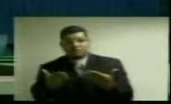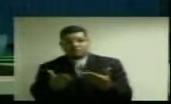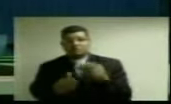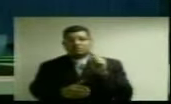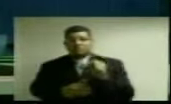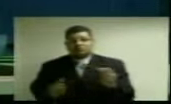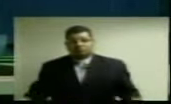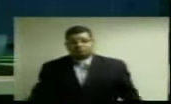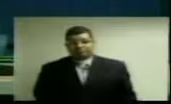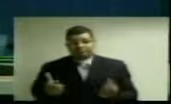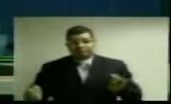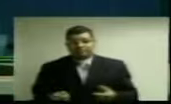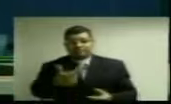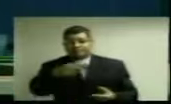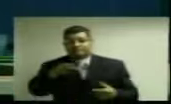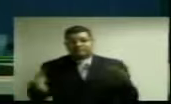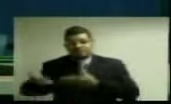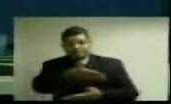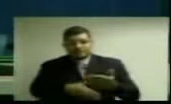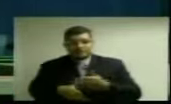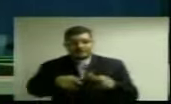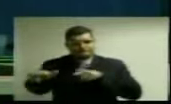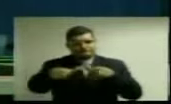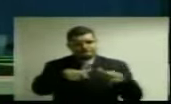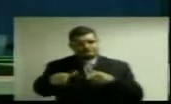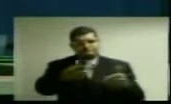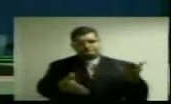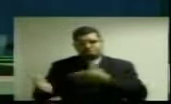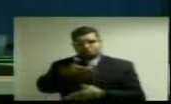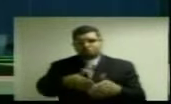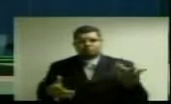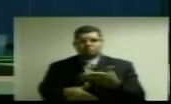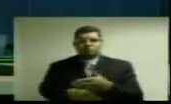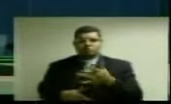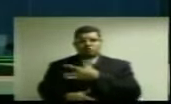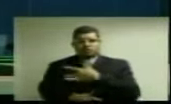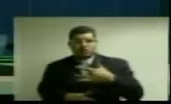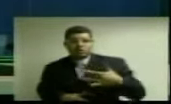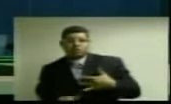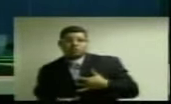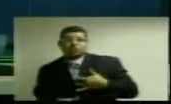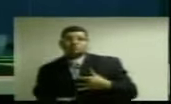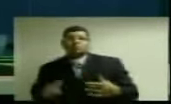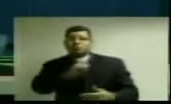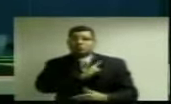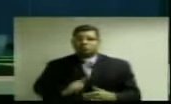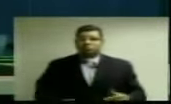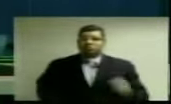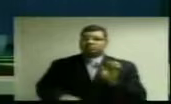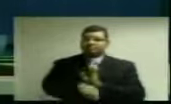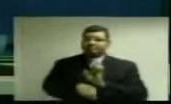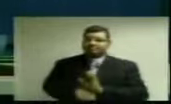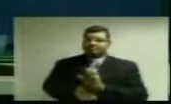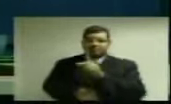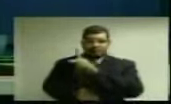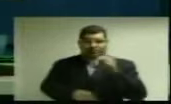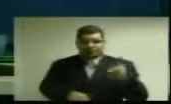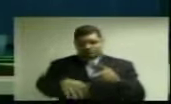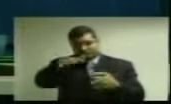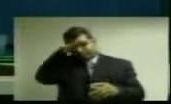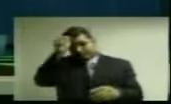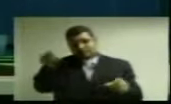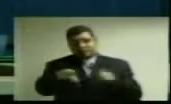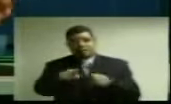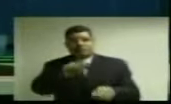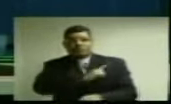de gasto vinculado, de percentual vinculado de gasto com saúde no governo do Estado, na Prefeitura de